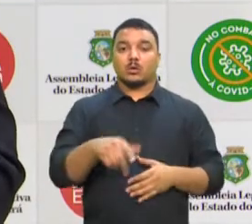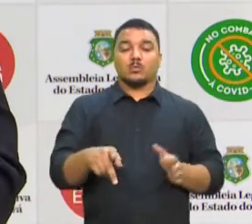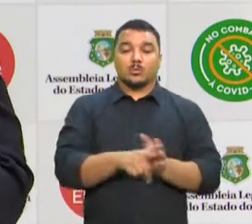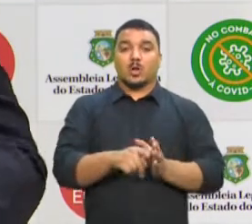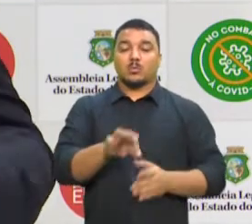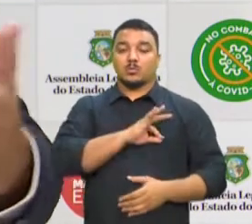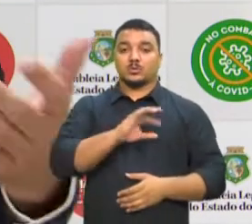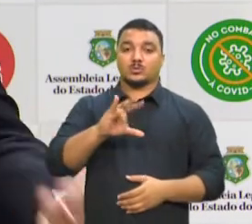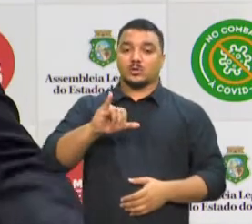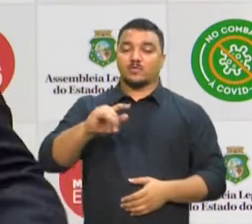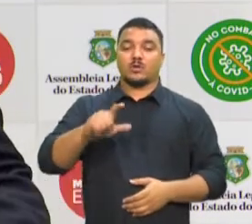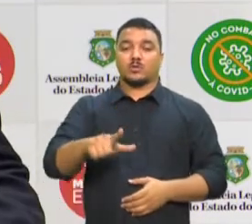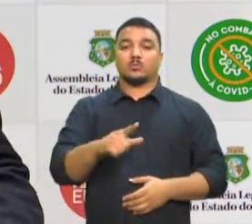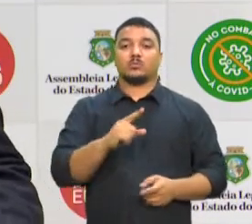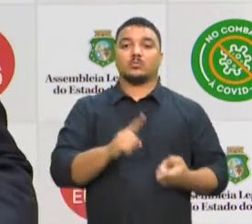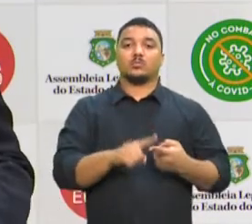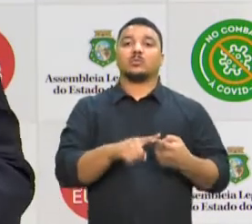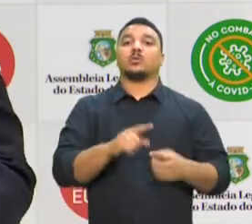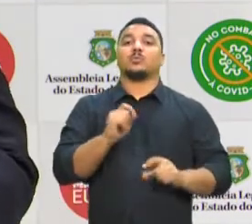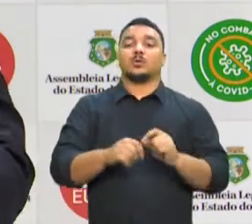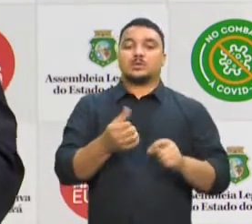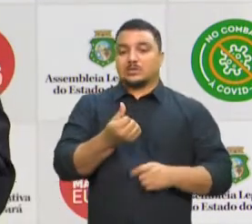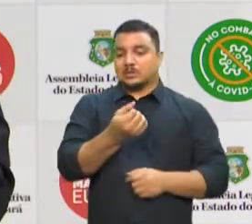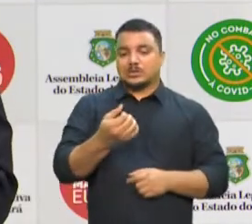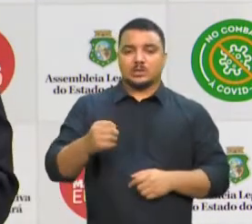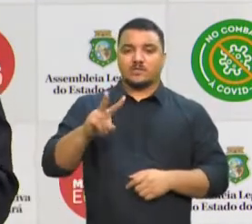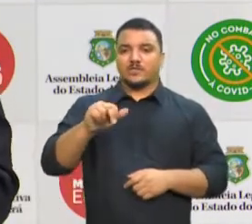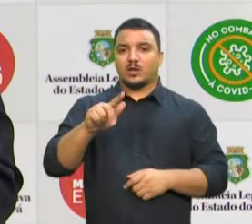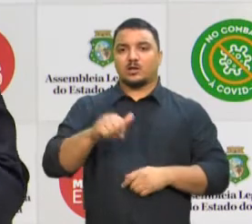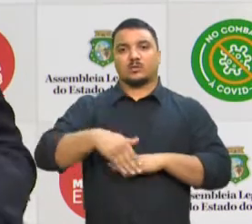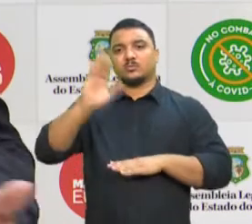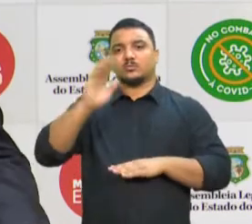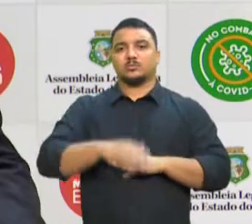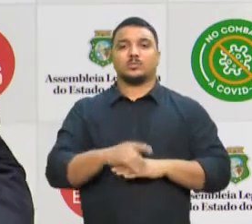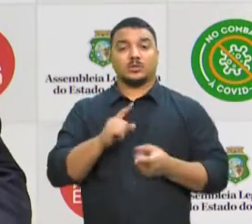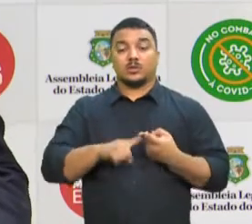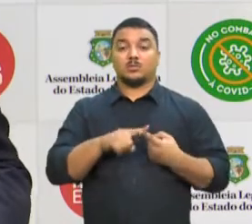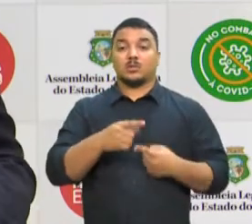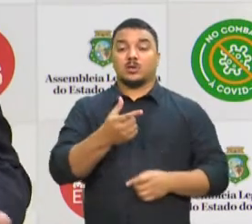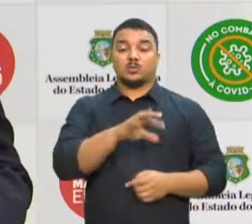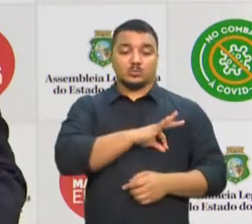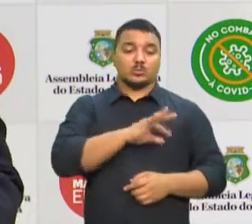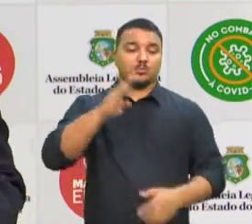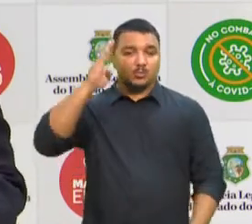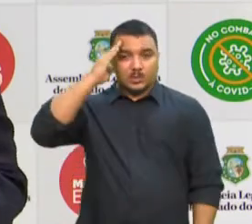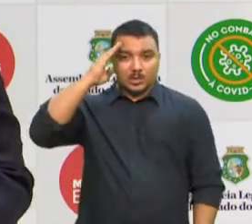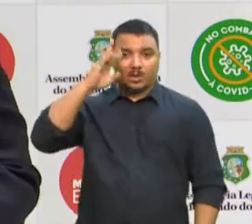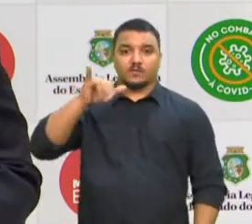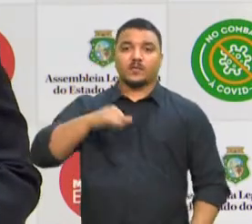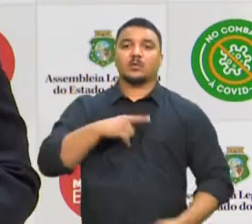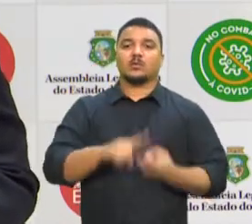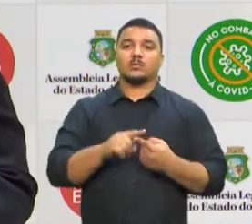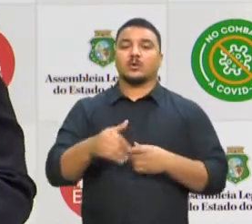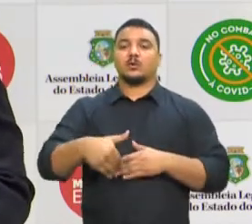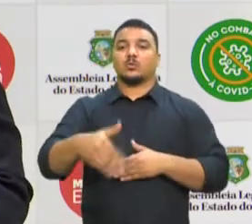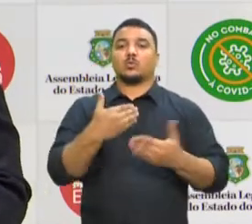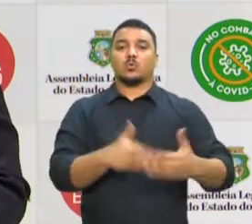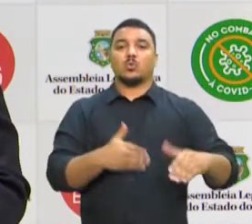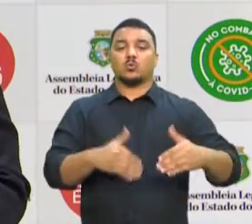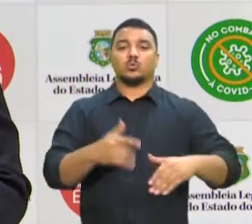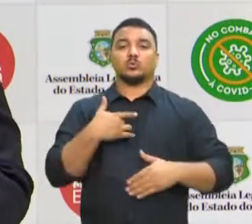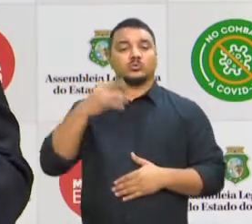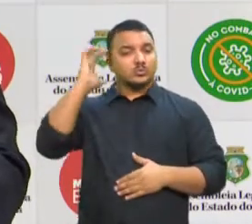sendo realizado, com mais de 600 vagas. A Polícia Militar também terá um concurso. E a gente acredita